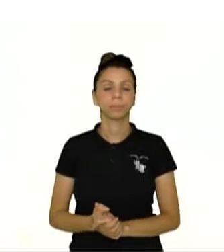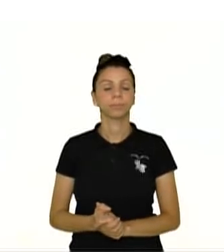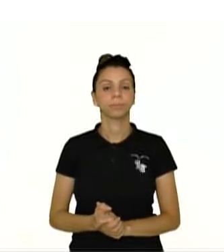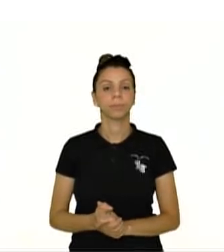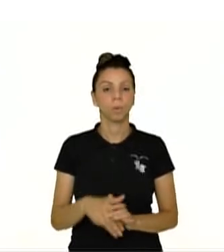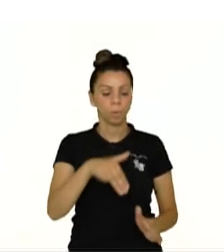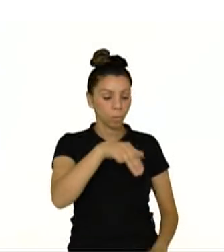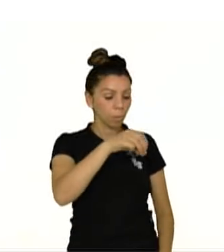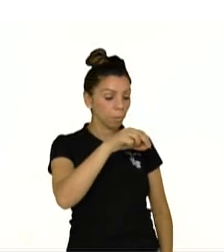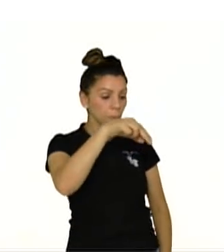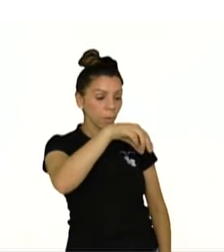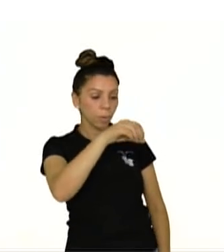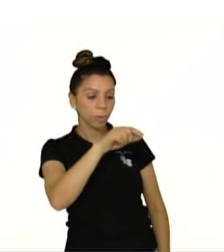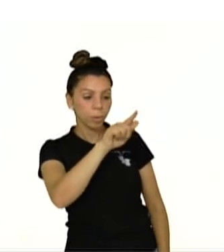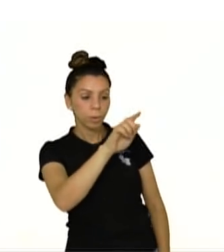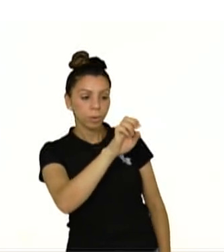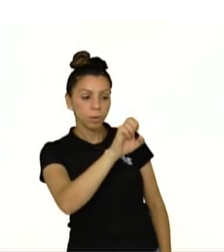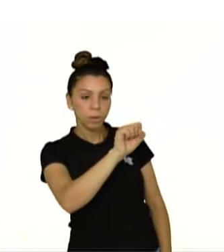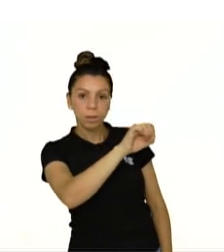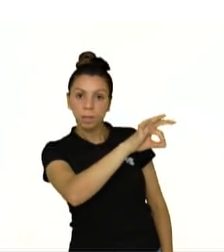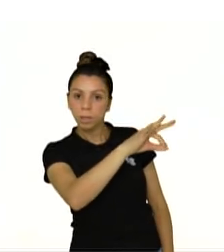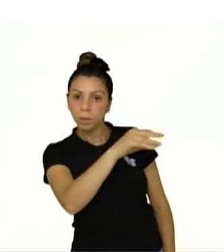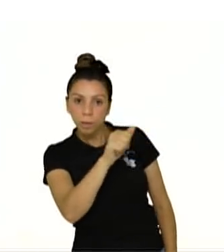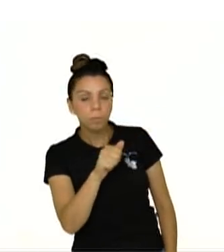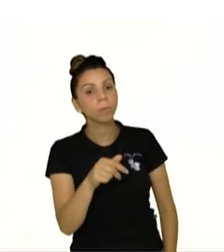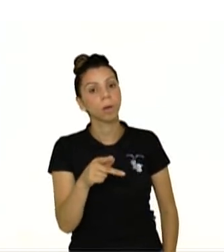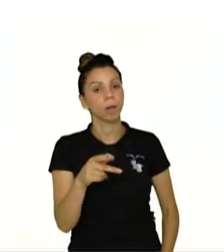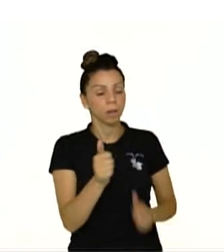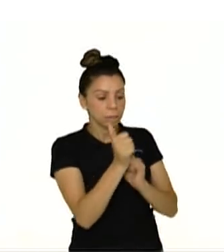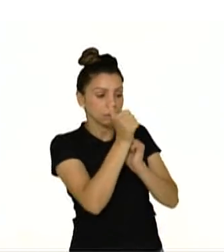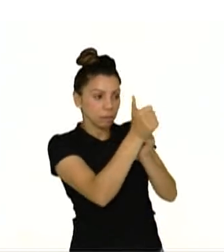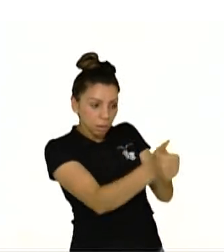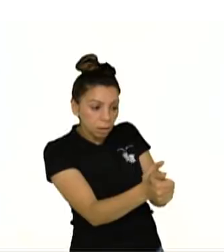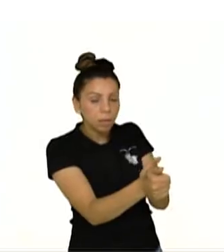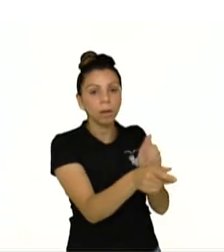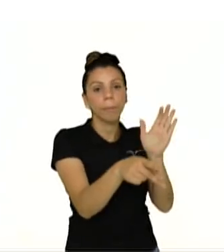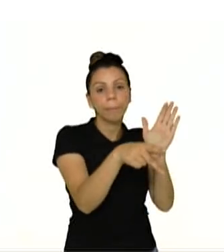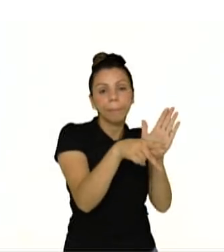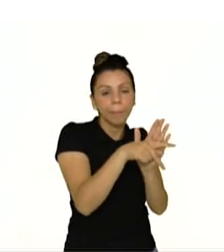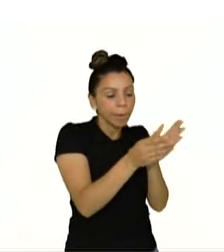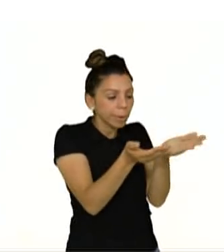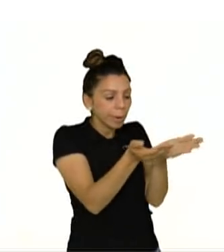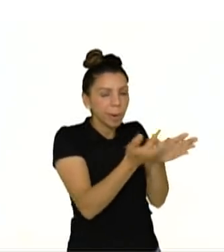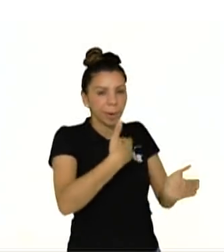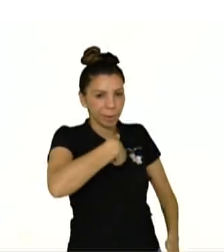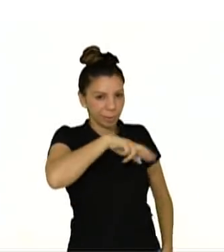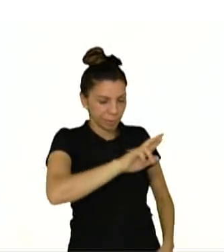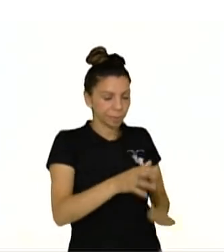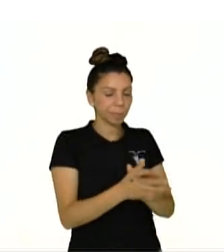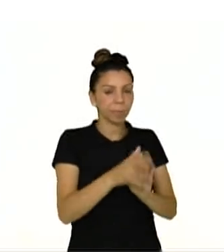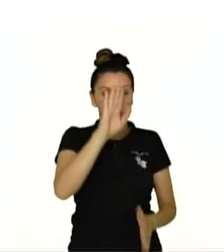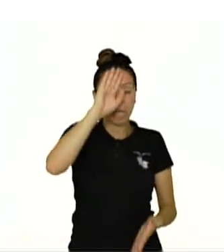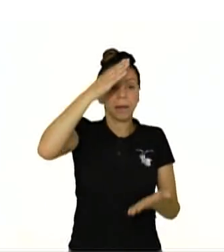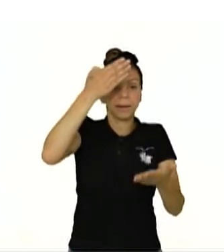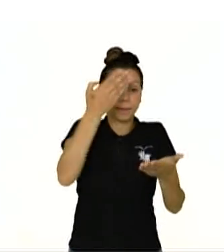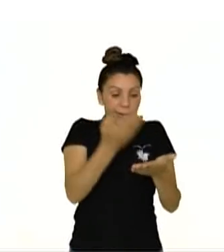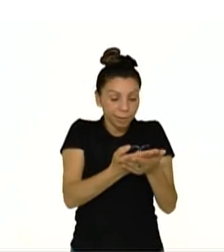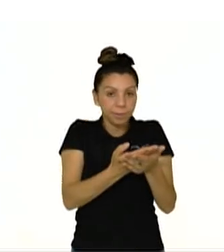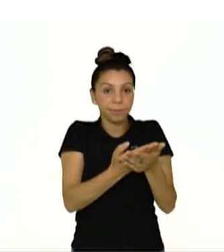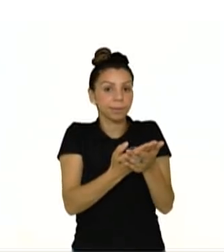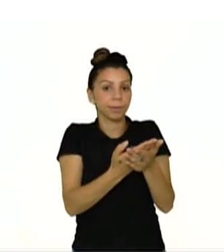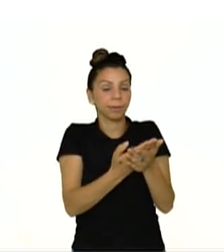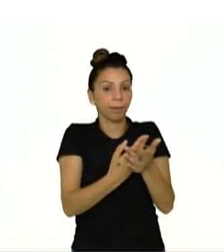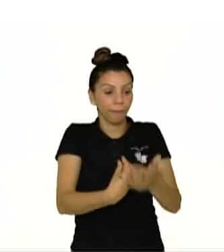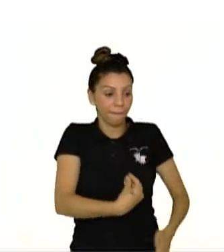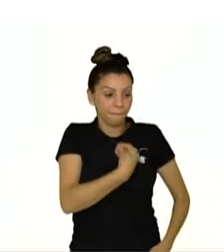O monogenismo seguia os pressupostos bíblicos, acreditando que todas as espécies possuíam a mesma fonte